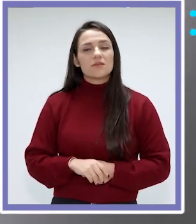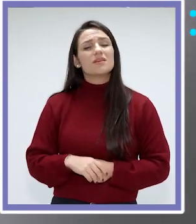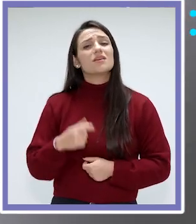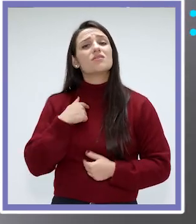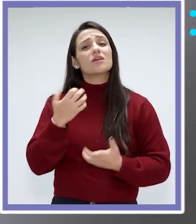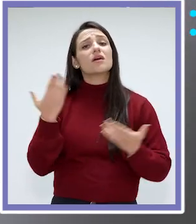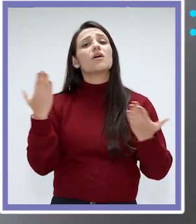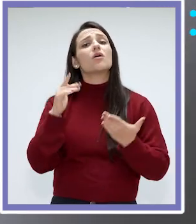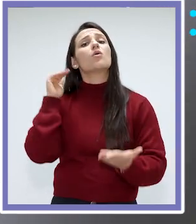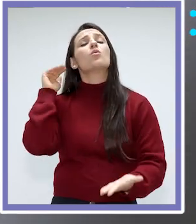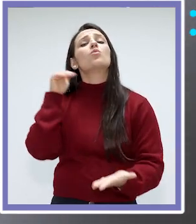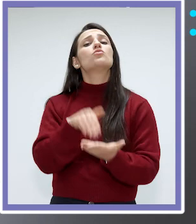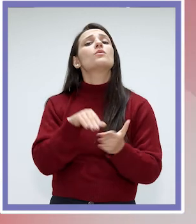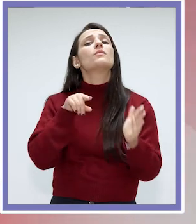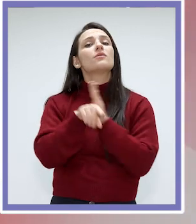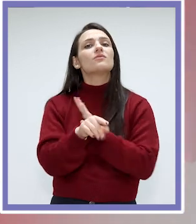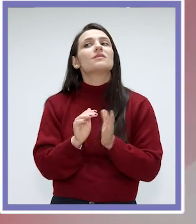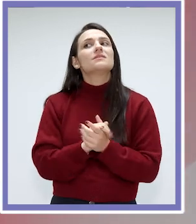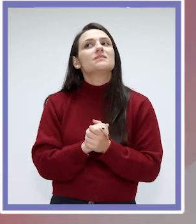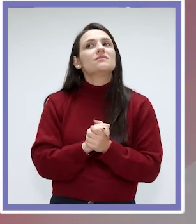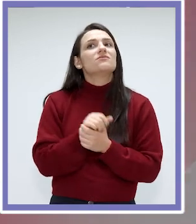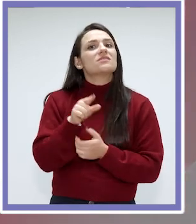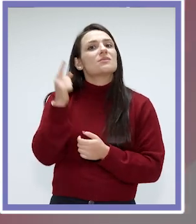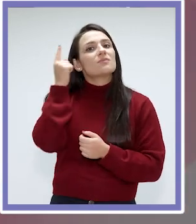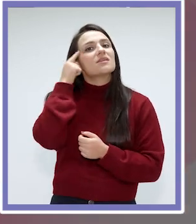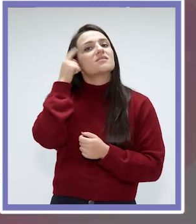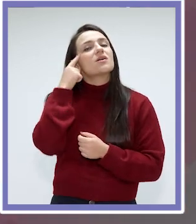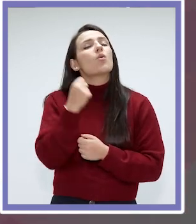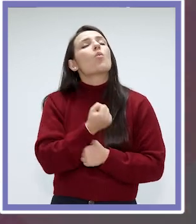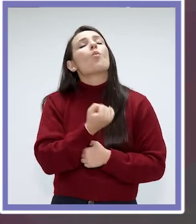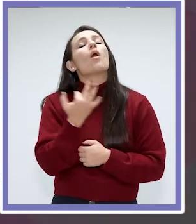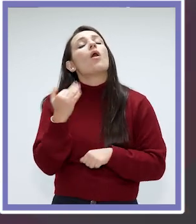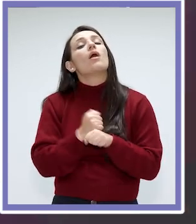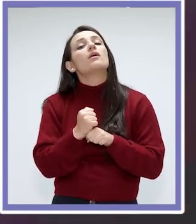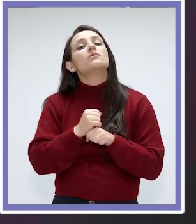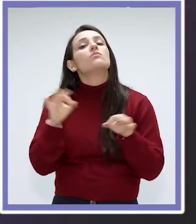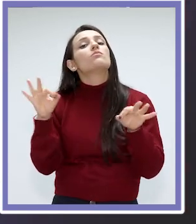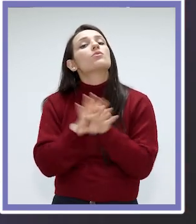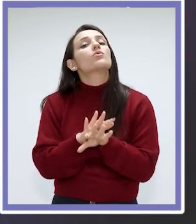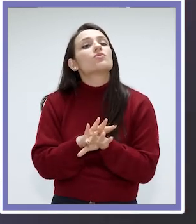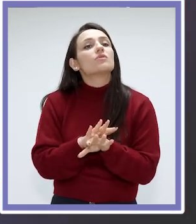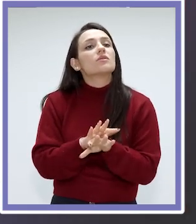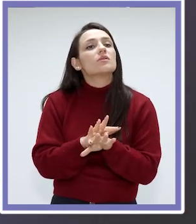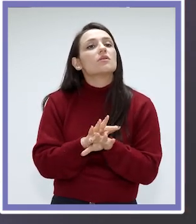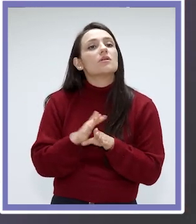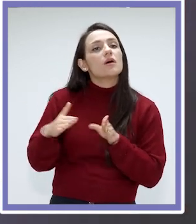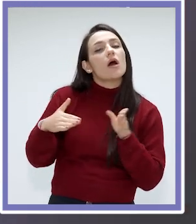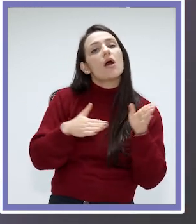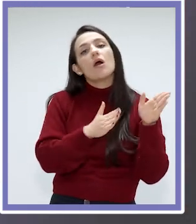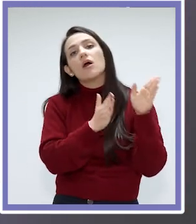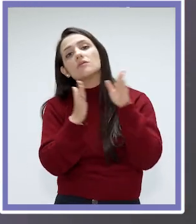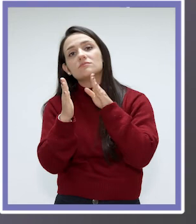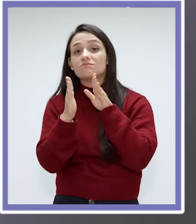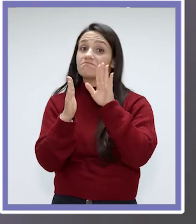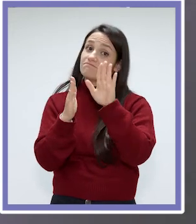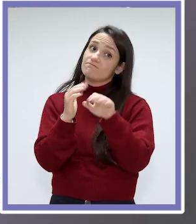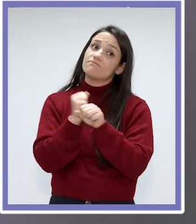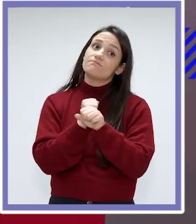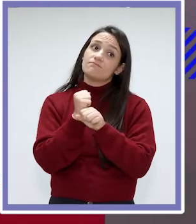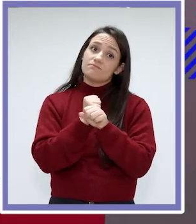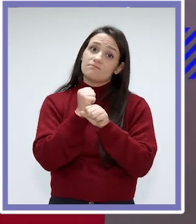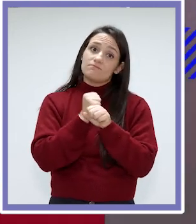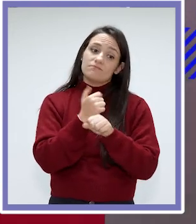uma última pergunta. Quando que a gente pode sonhar aí com a rota pronta para rodar? Então, há uma previsão